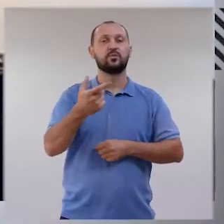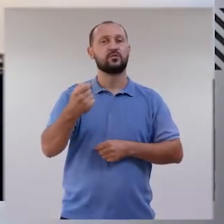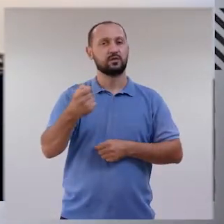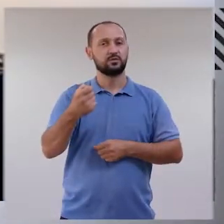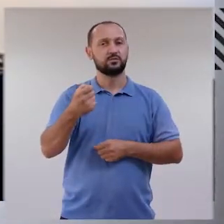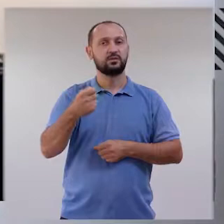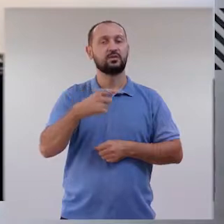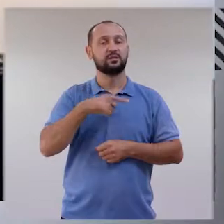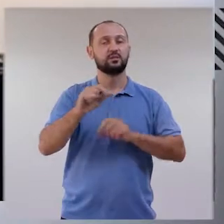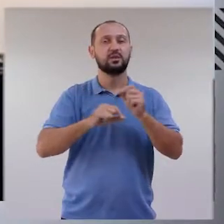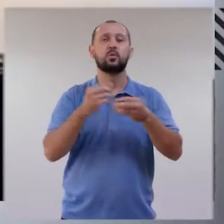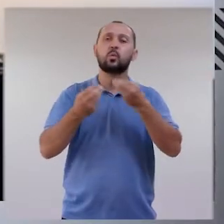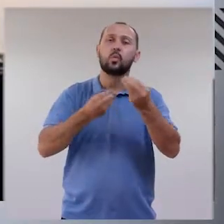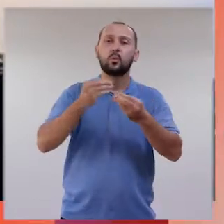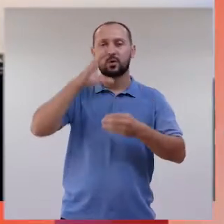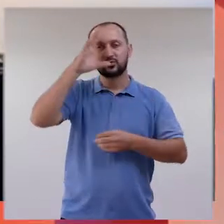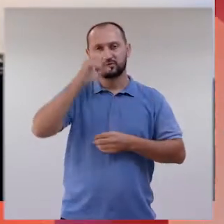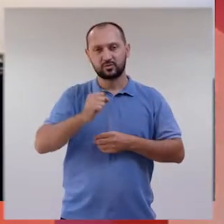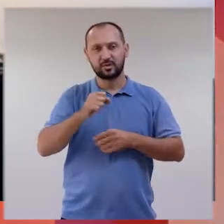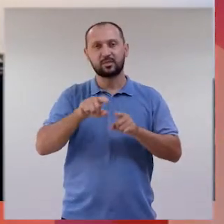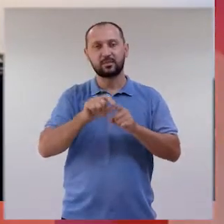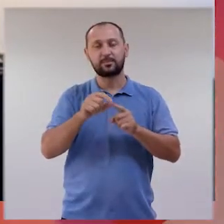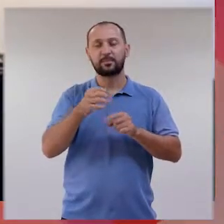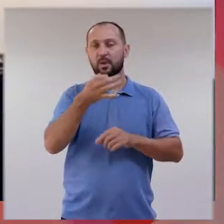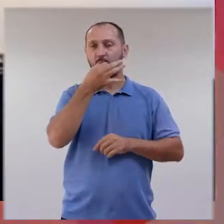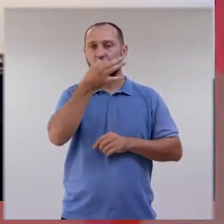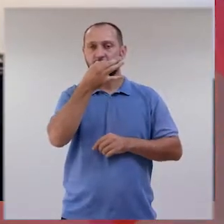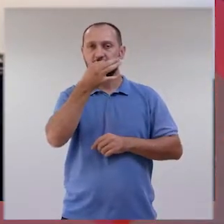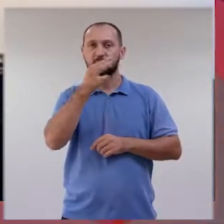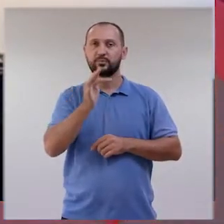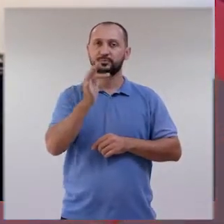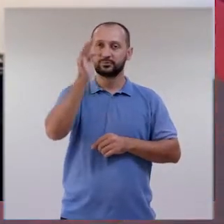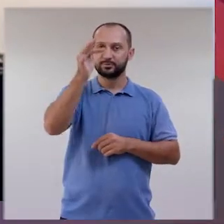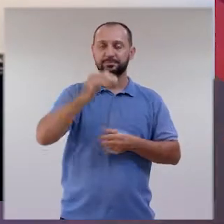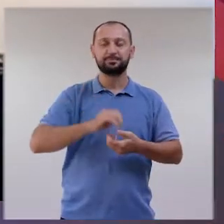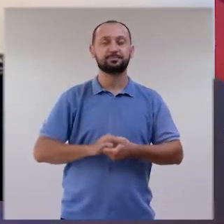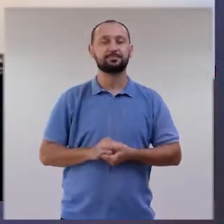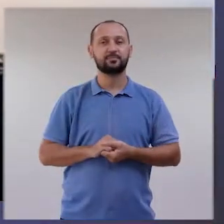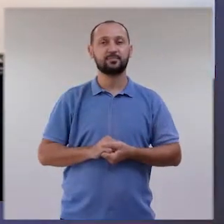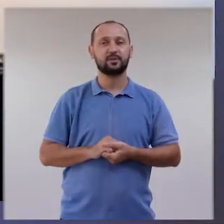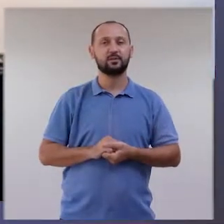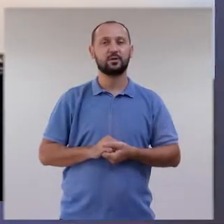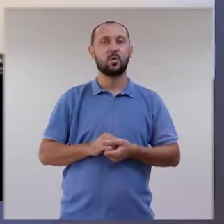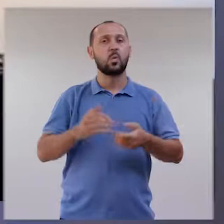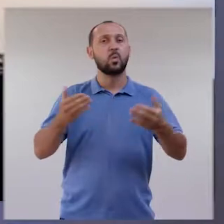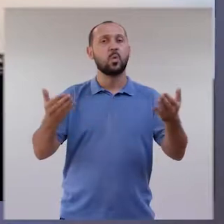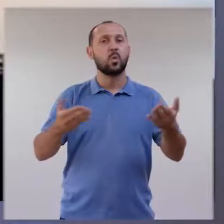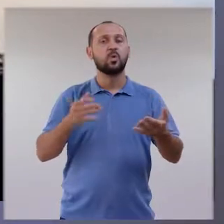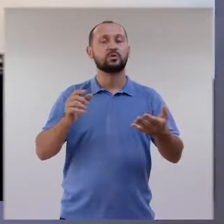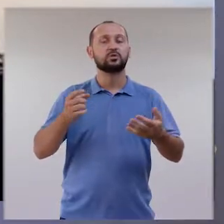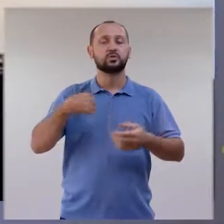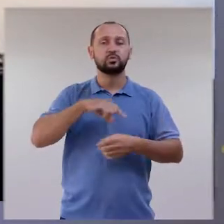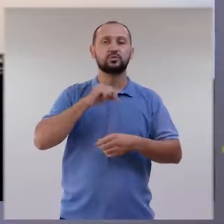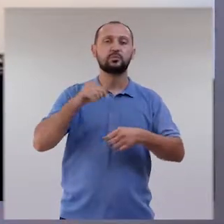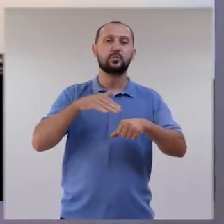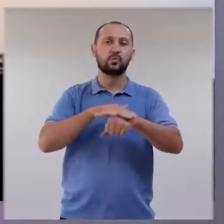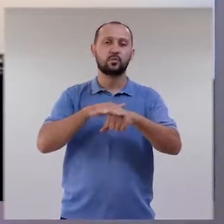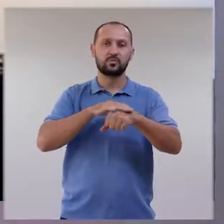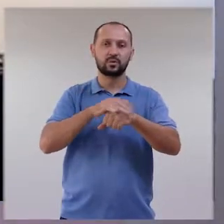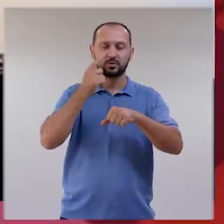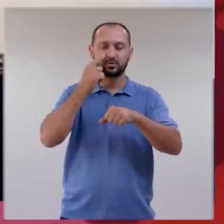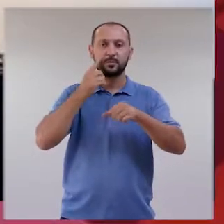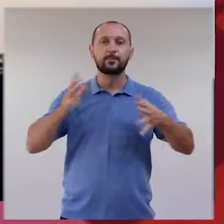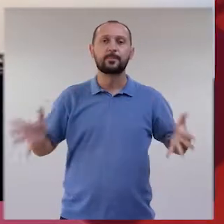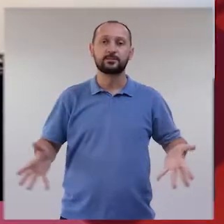de 2020, trazendo soluções e também perspectivas de futuro. Nessa edição, nós vamos falar sobre